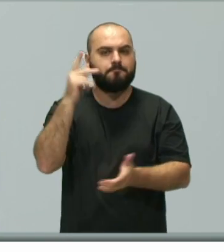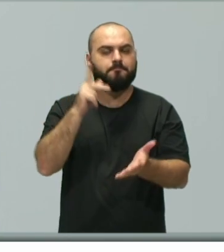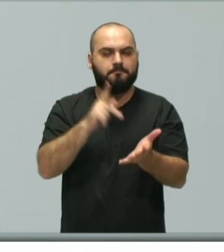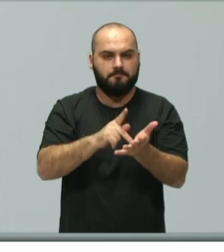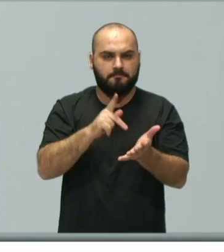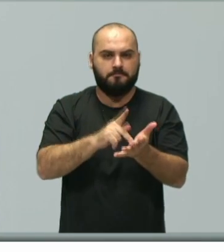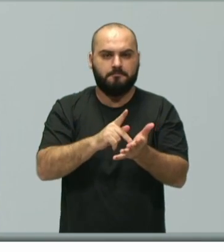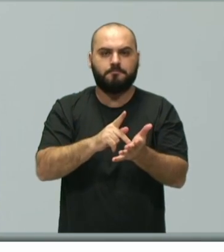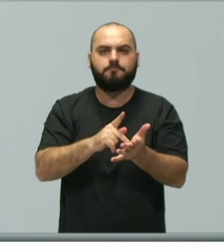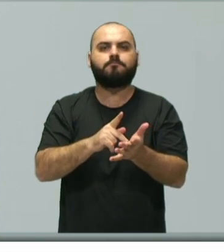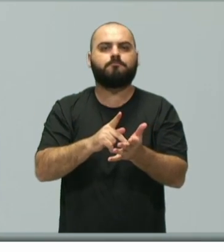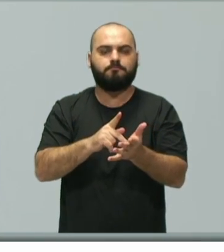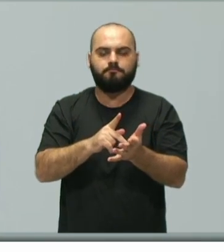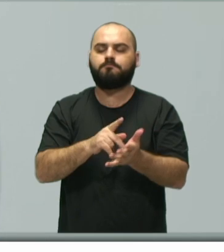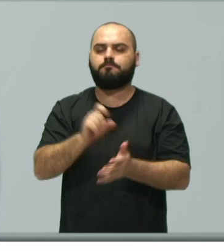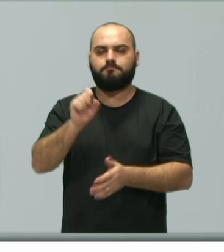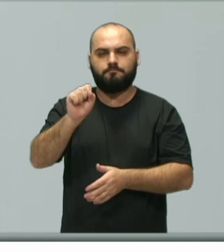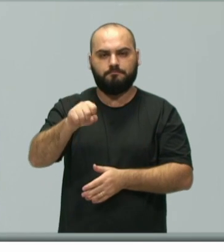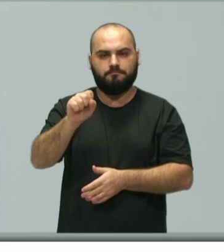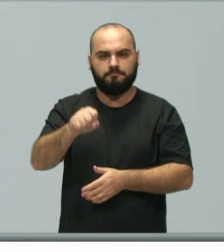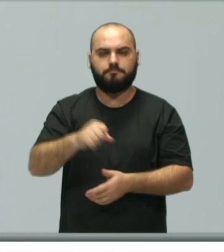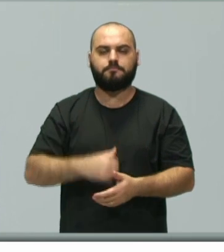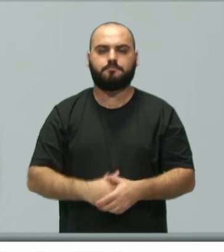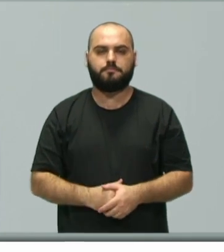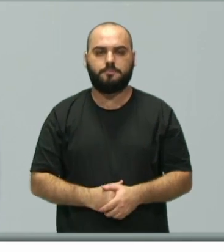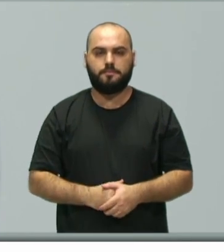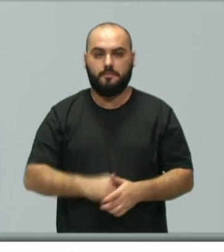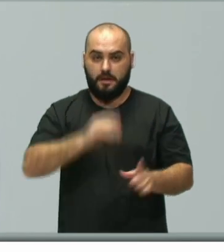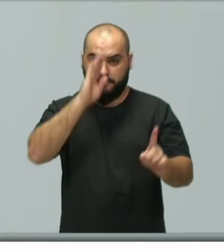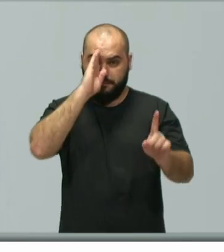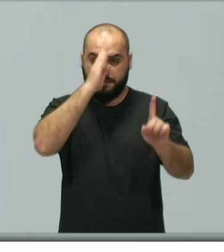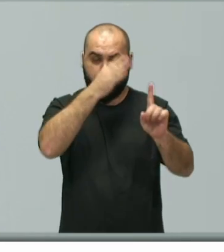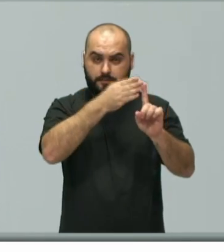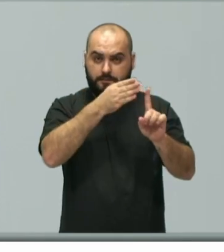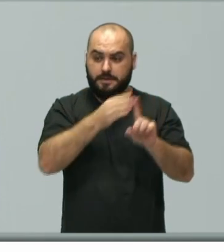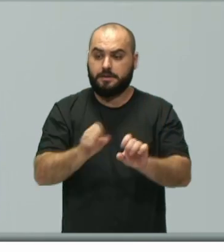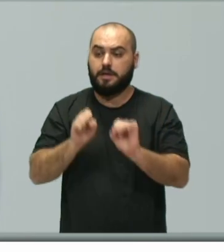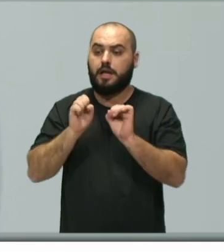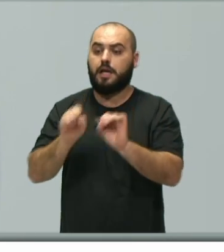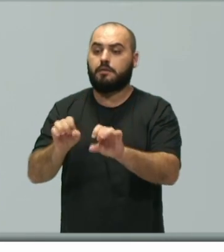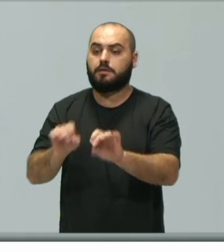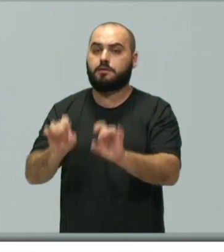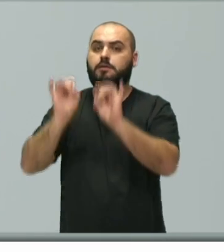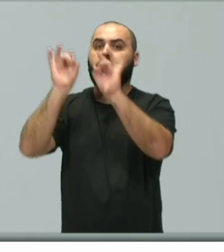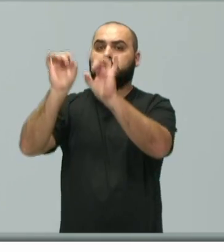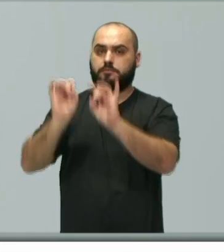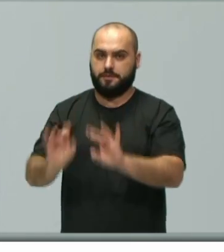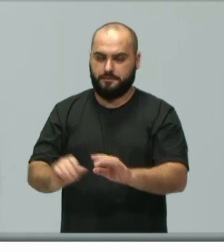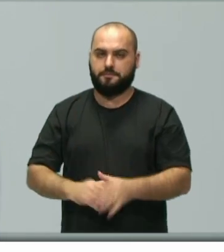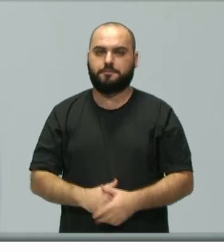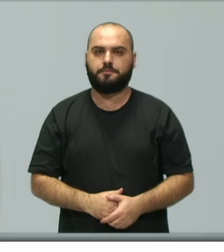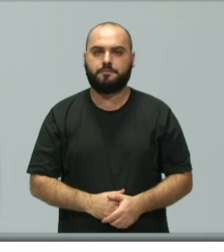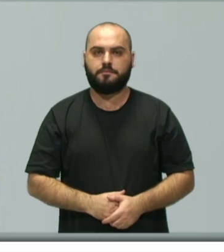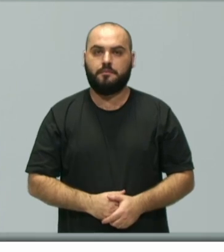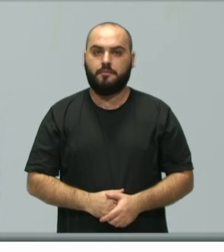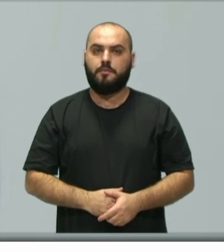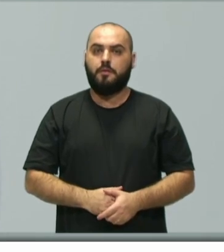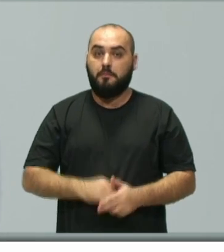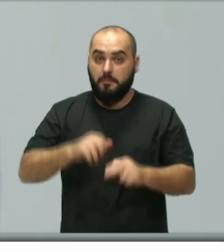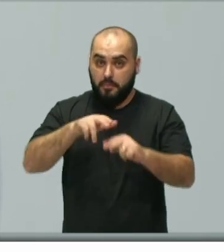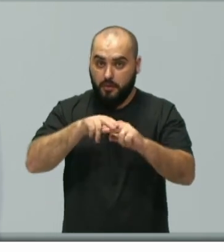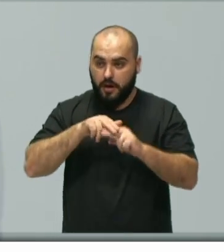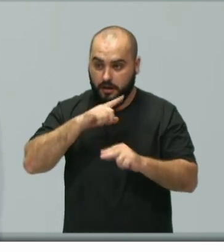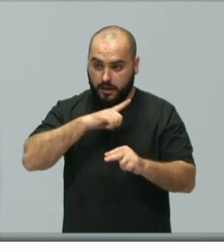se destaca, né? E principalmente na educação especial. Então, como agente de apoio, eu